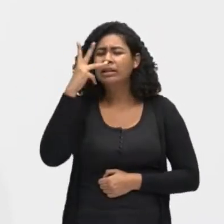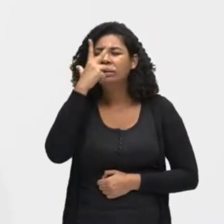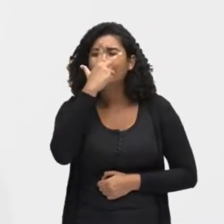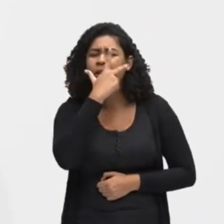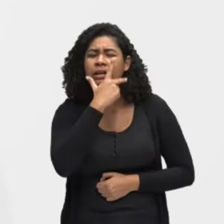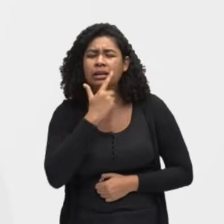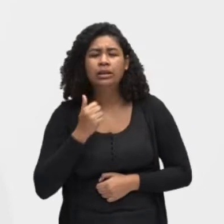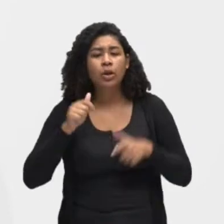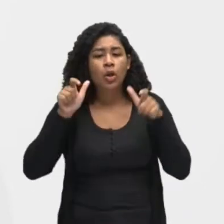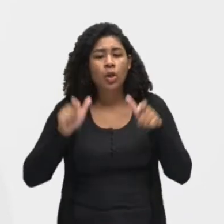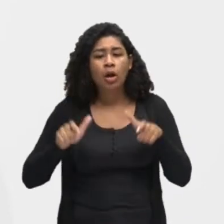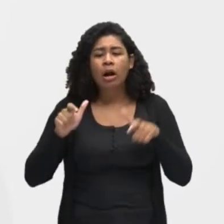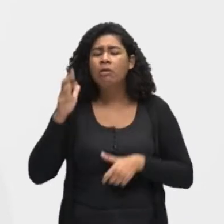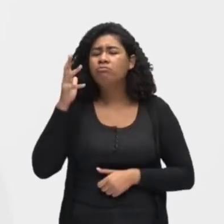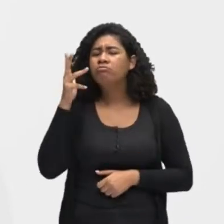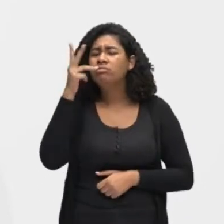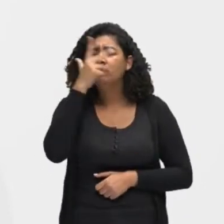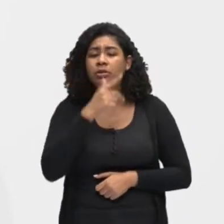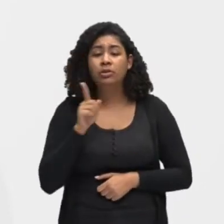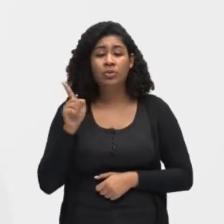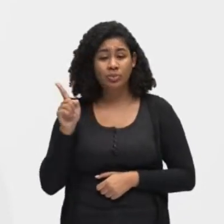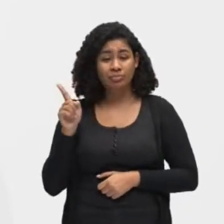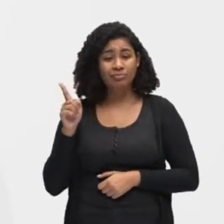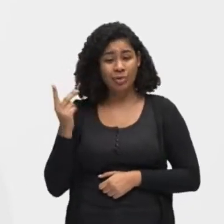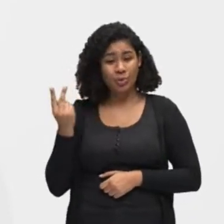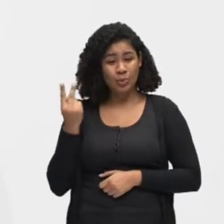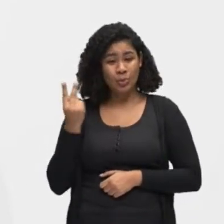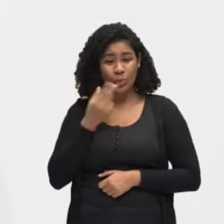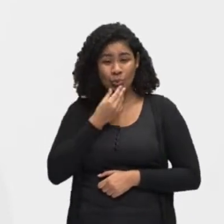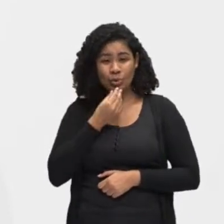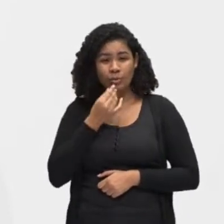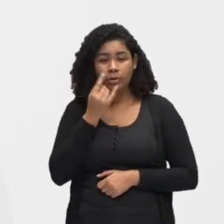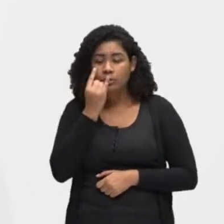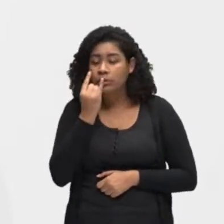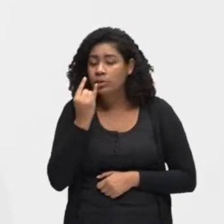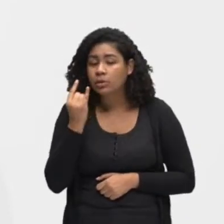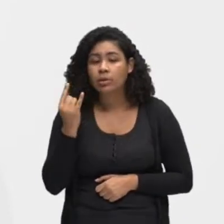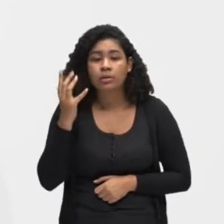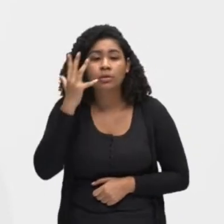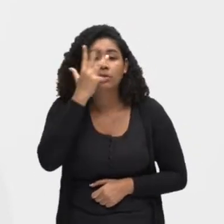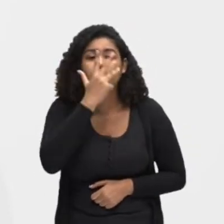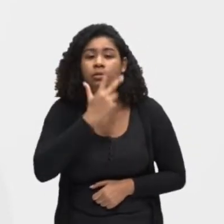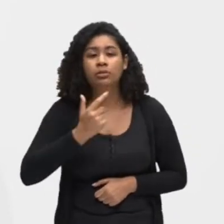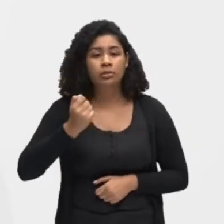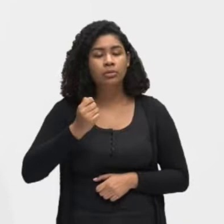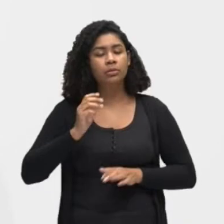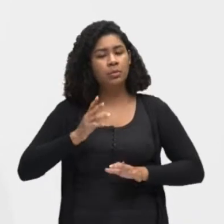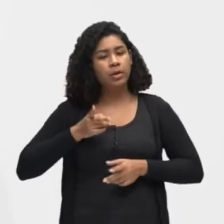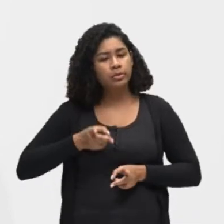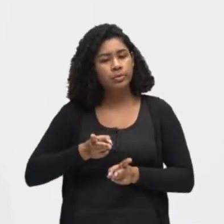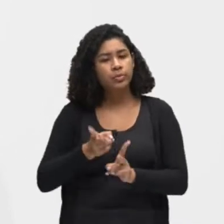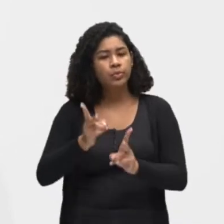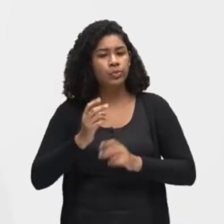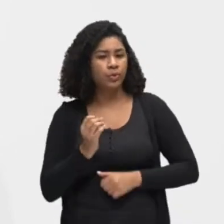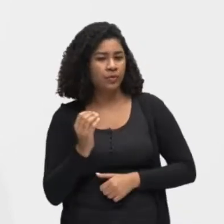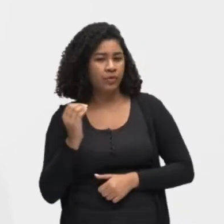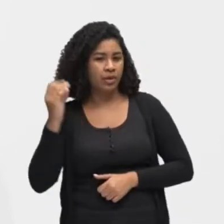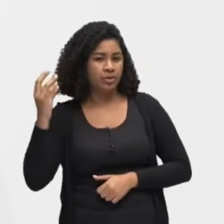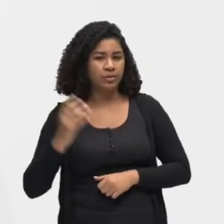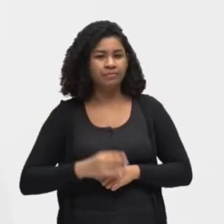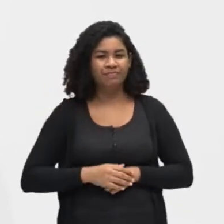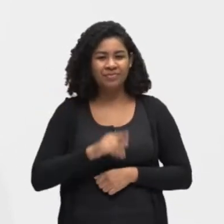ficado encantado em ver isso aí, a partir daí ele vai seguir viagem. Um ponto importante que eu acho que vocês prestaram atenção, porque vocês